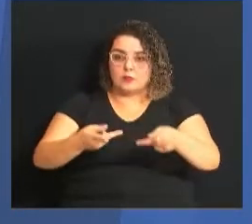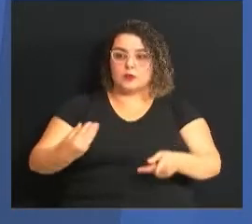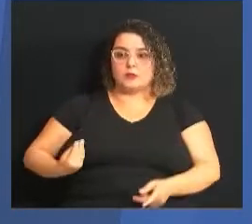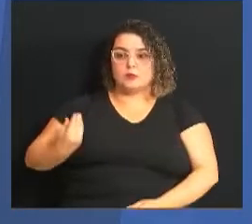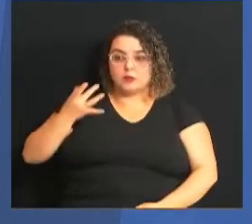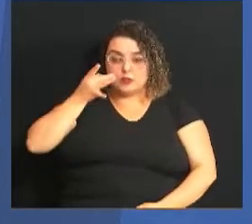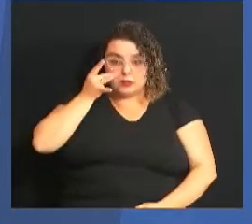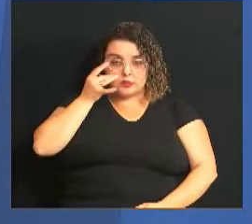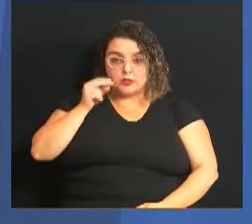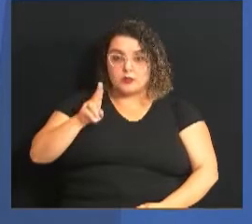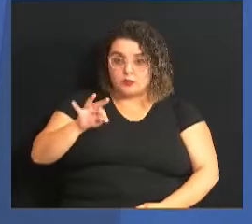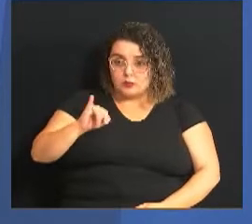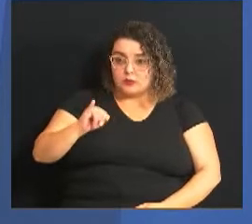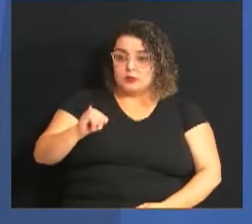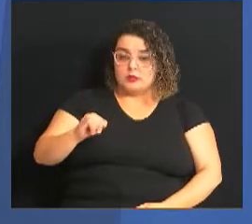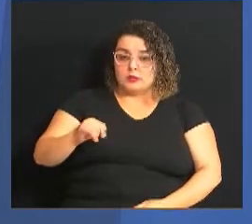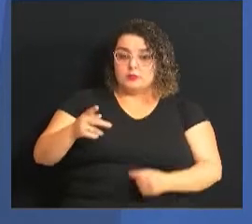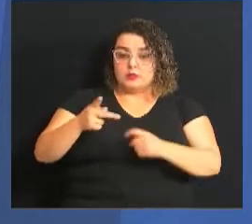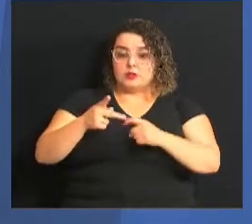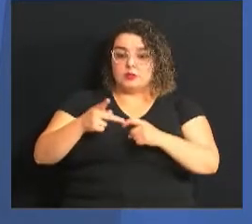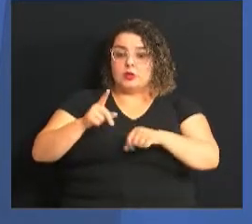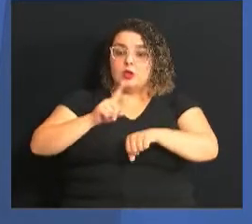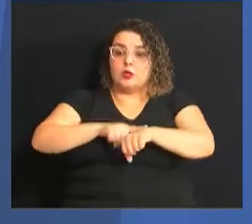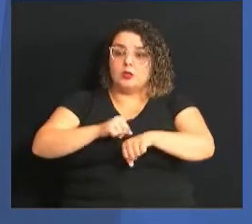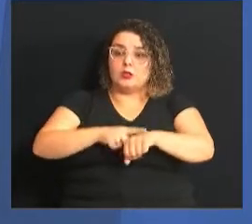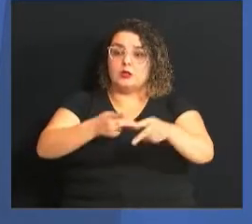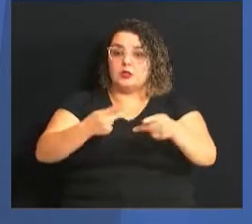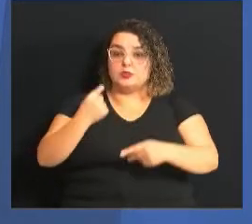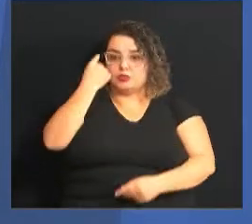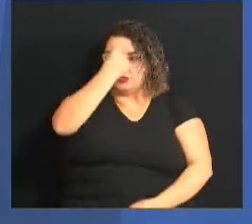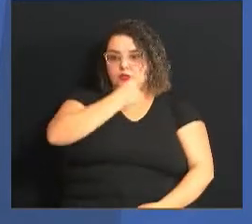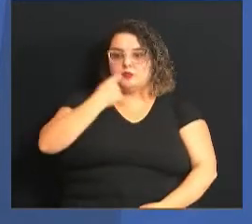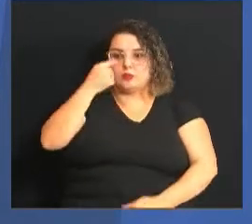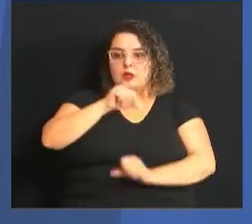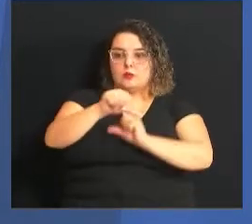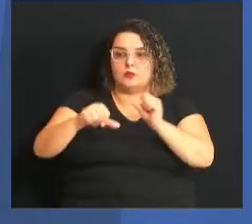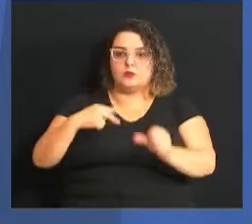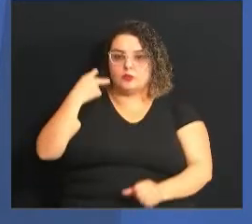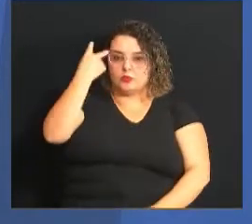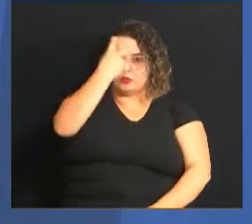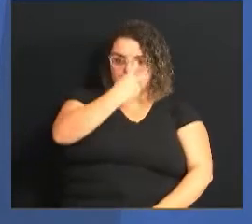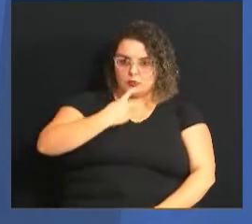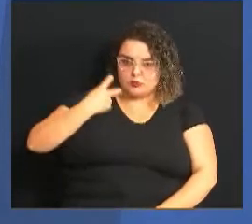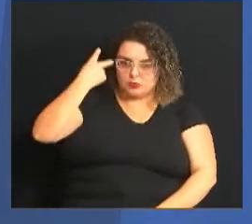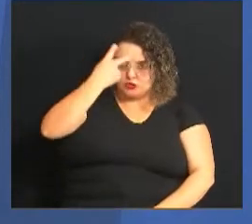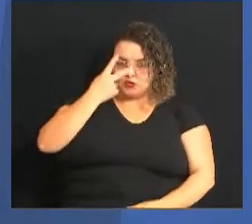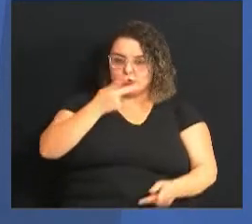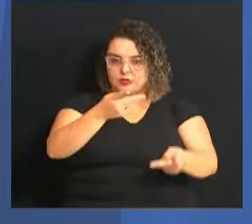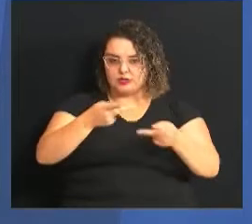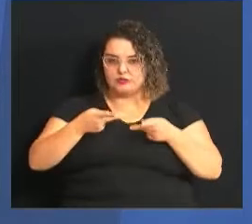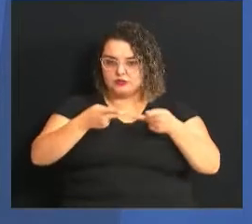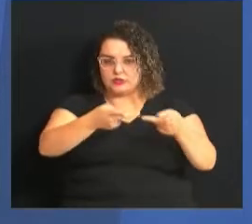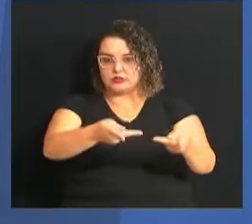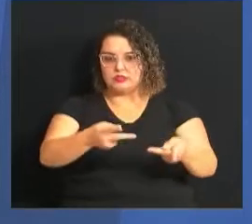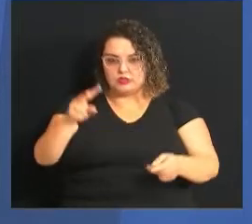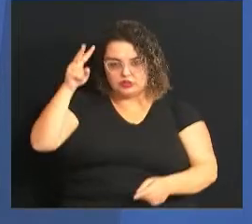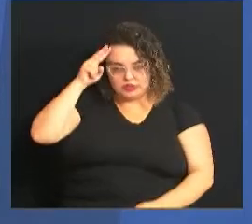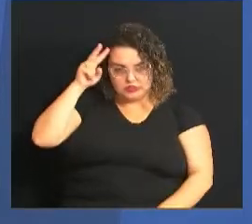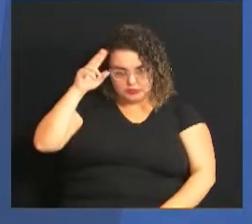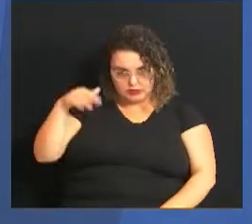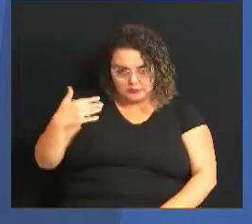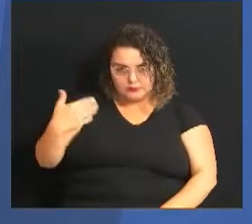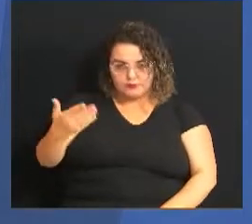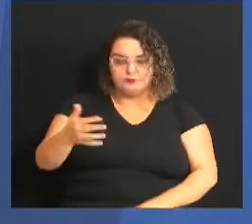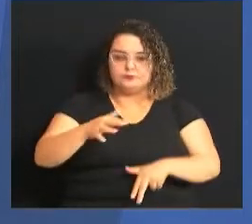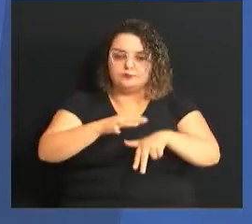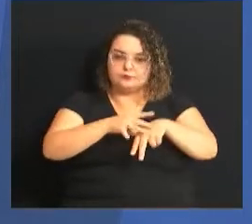UTI pediátrica, o tempo de visita, que era de 1 hora, vai passar a ser de 2 horas a partir de segunda-feira.